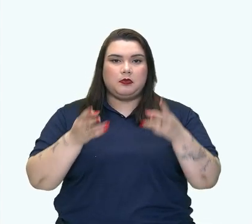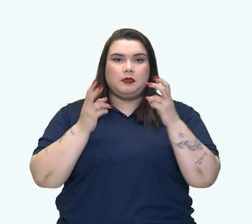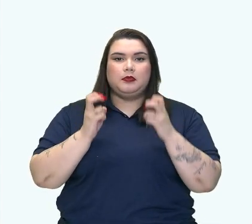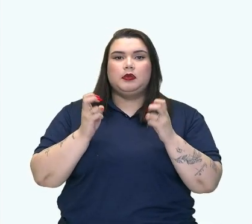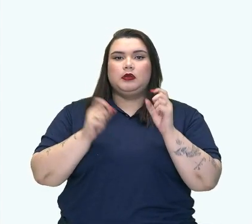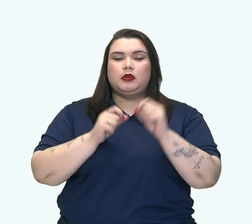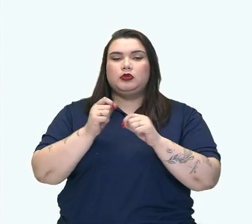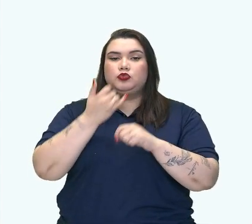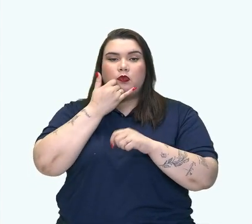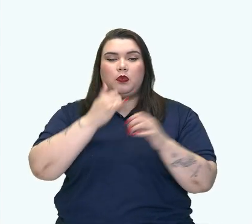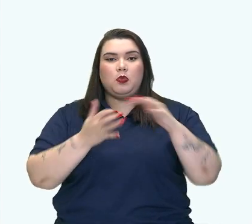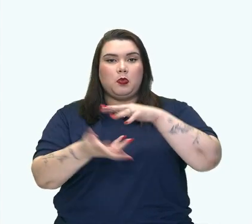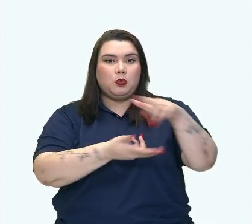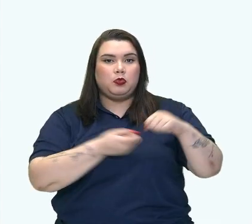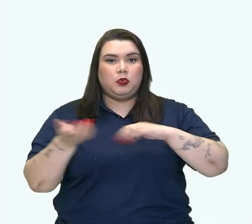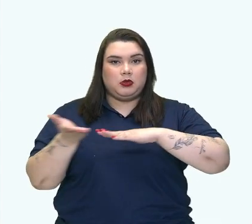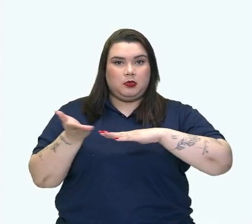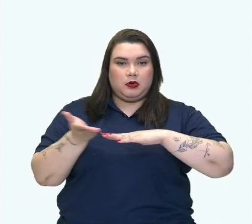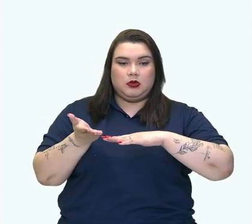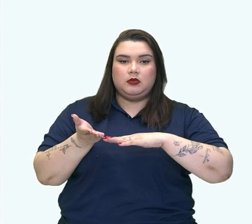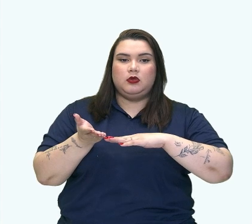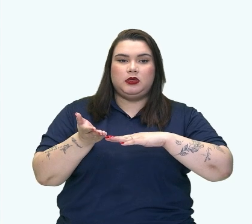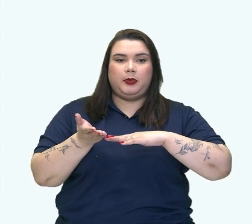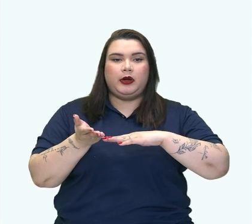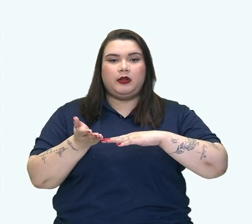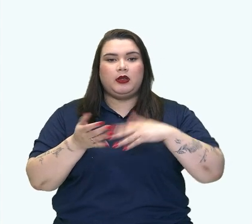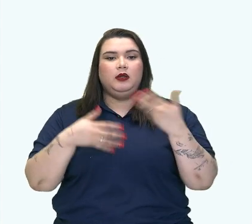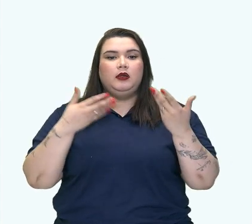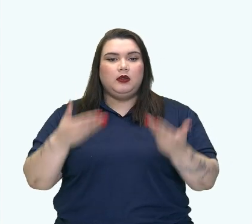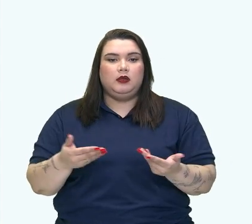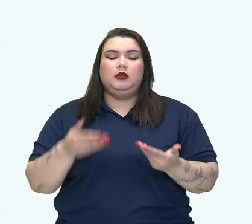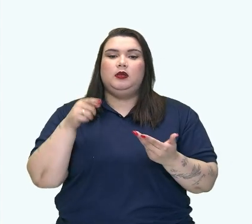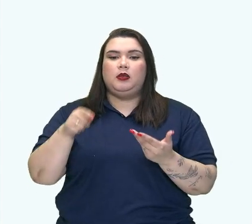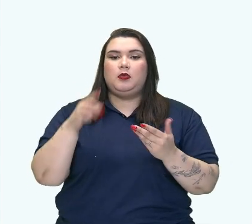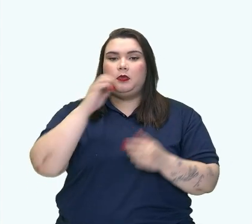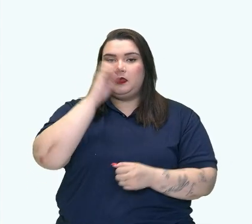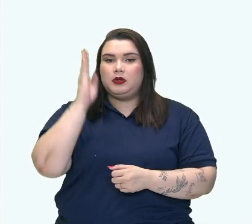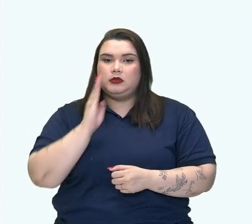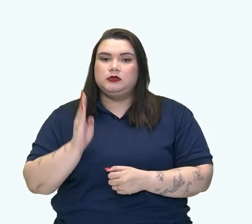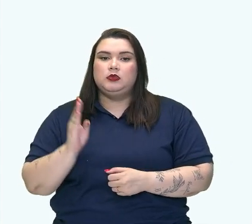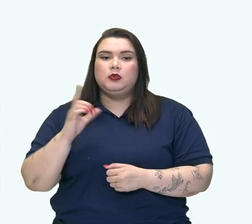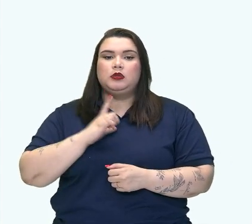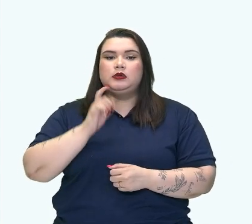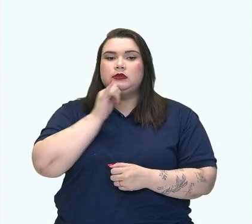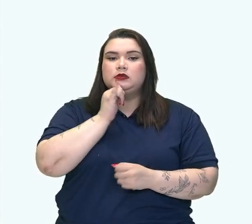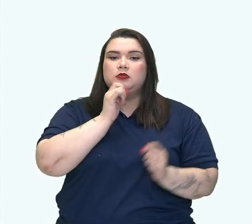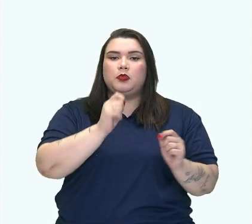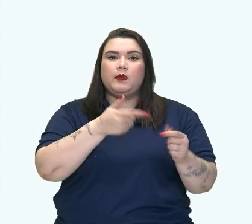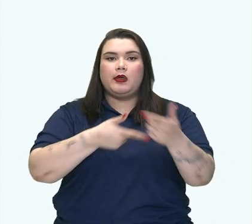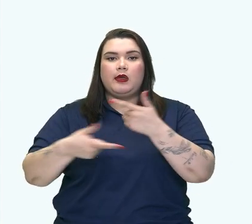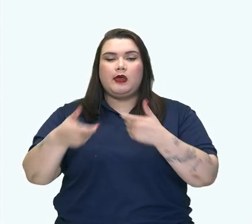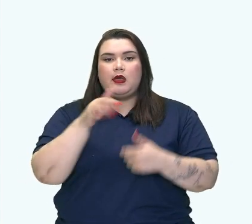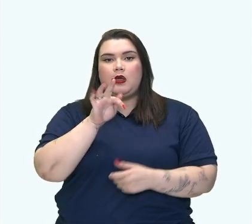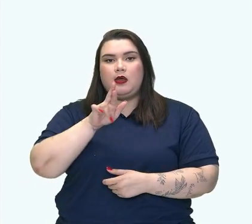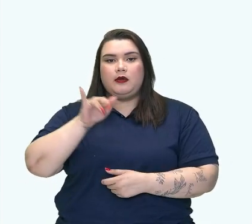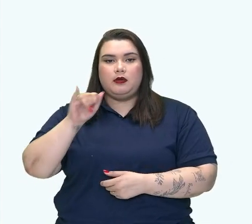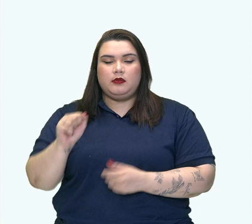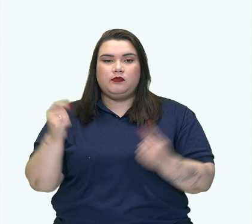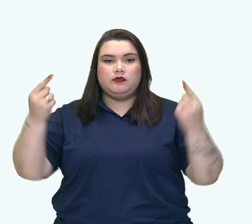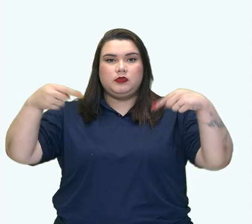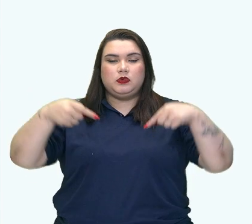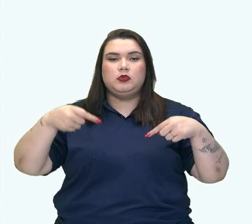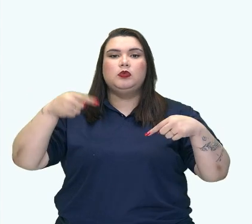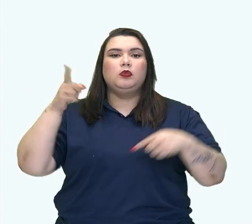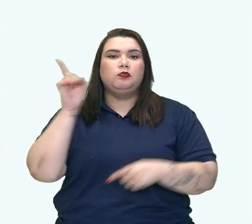importantes: fragmentação e incerteza. Pensem, por exemplo, em Guerra Fria, algo que acontece entre Estados Unidos e